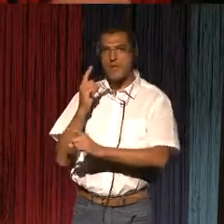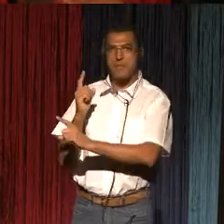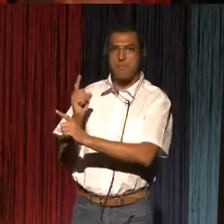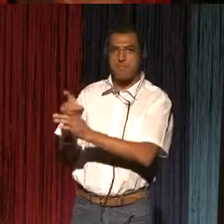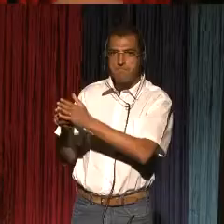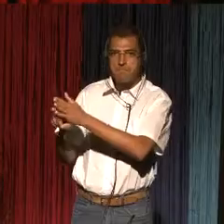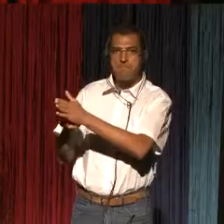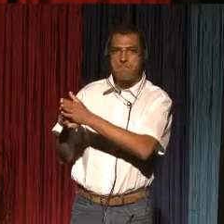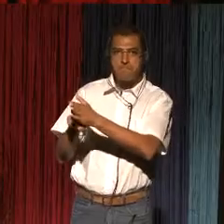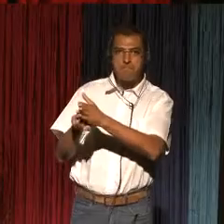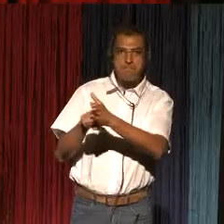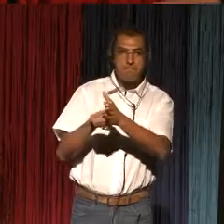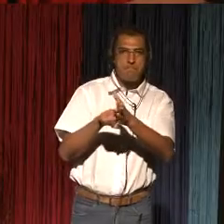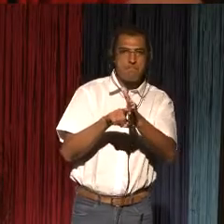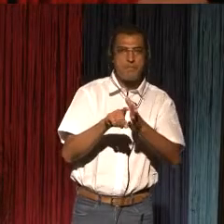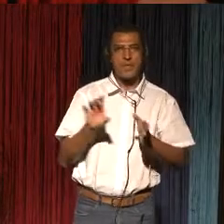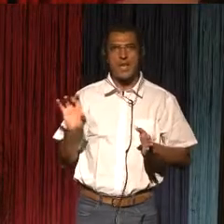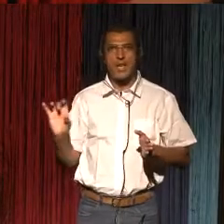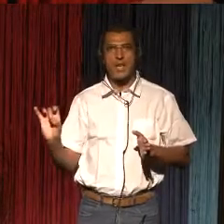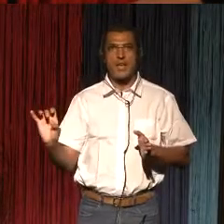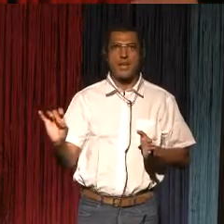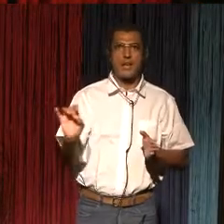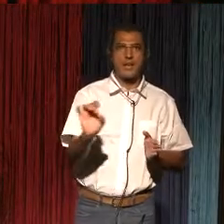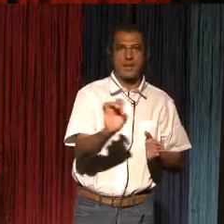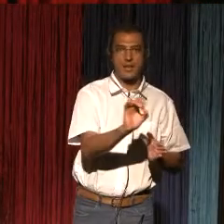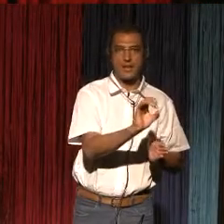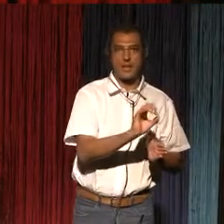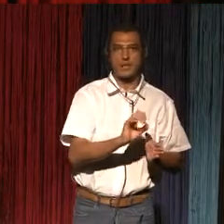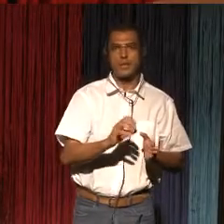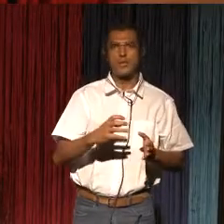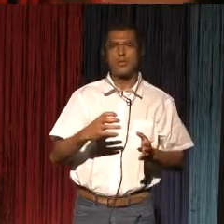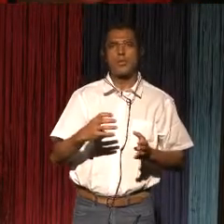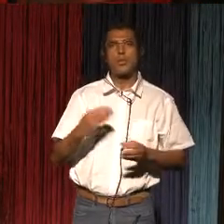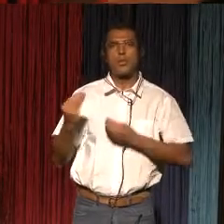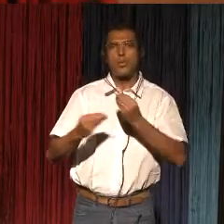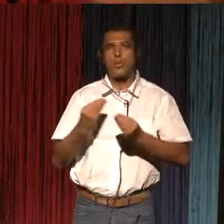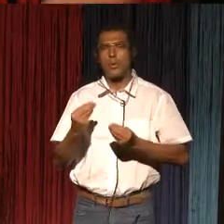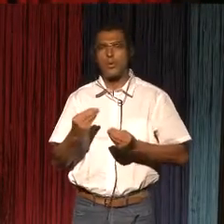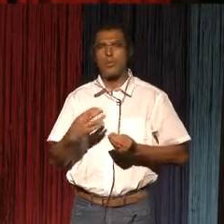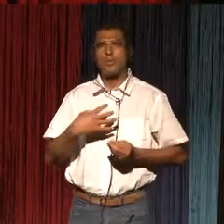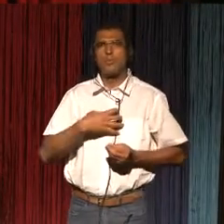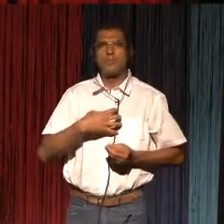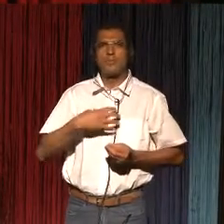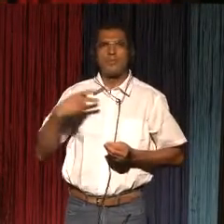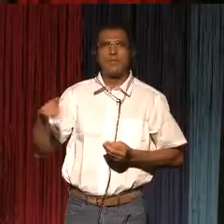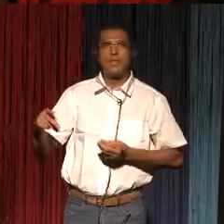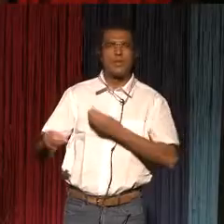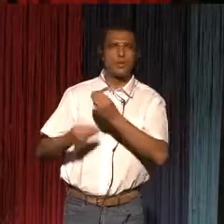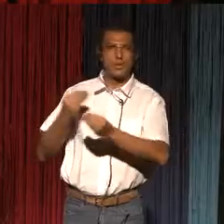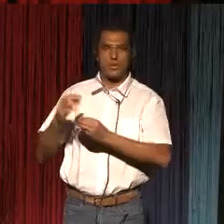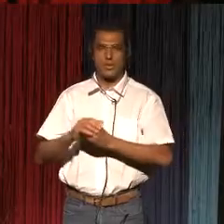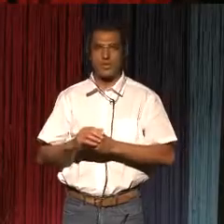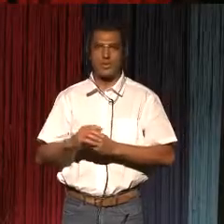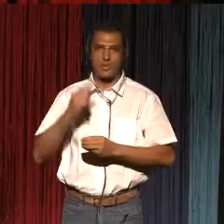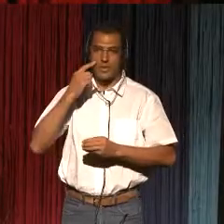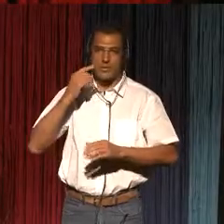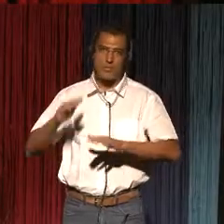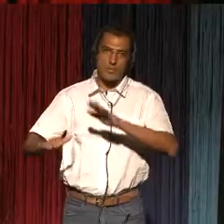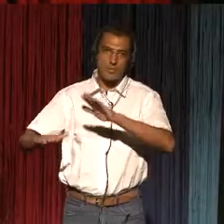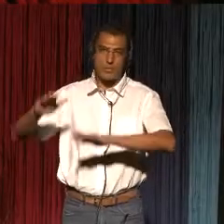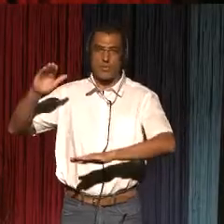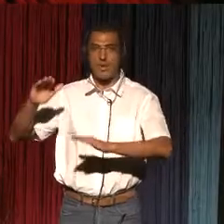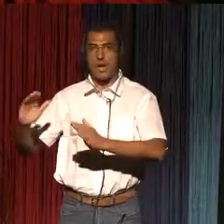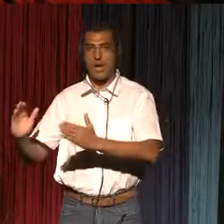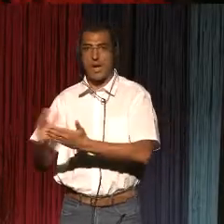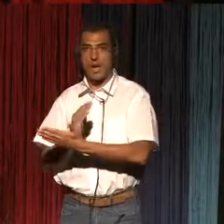de comportamento. Quanto maior a barra, mais alta, pior. Vejam aqui essas barras. Nas classes menos